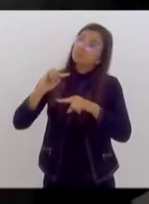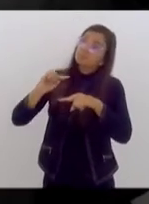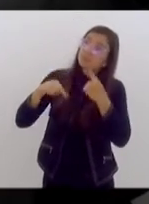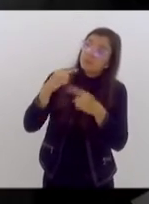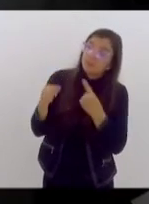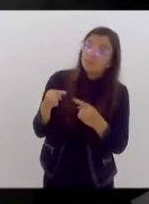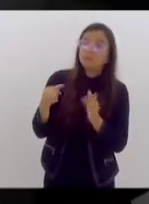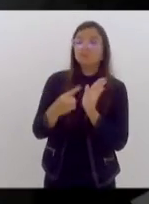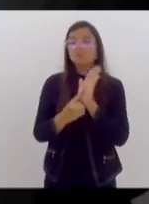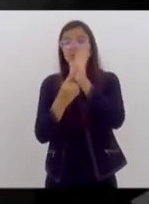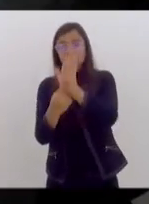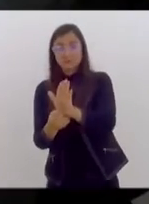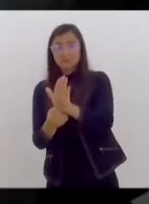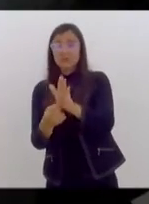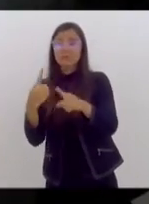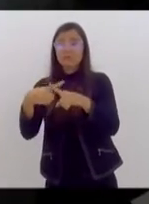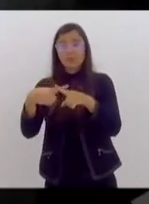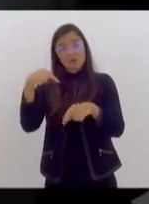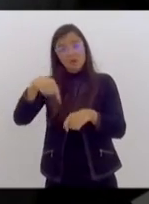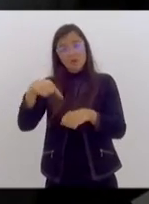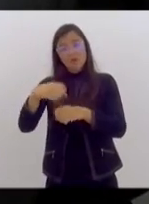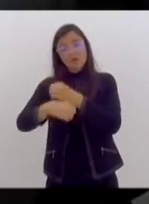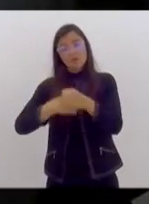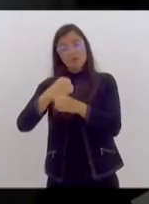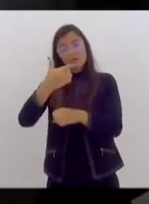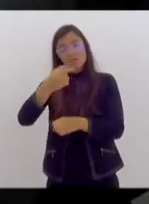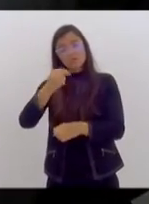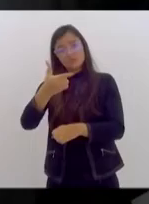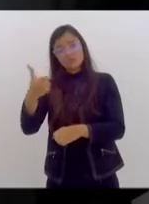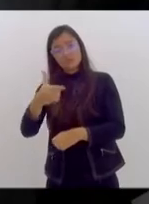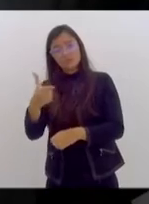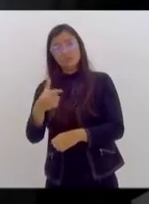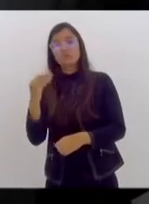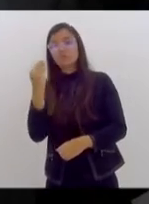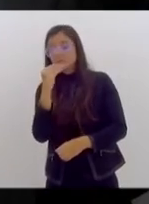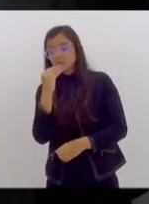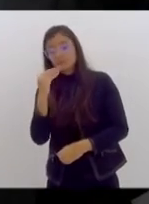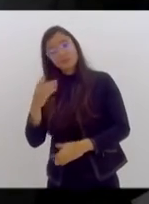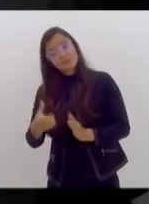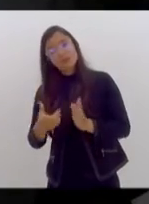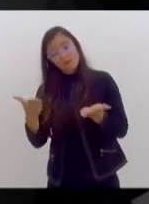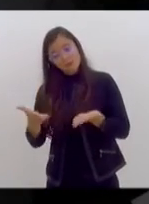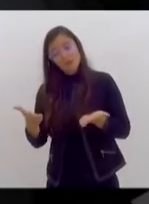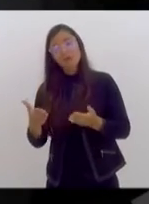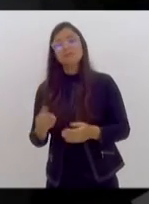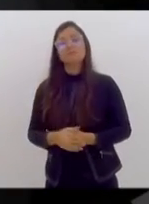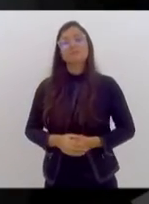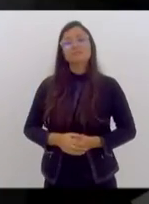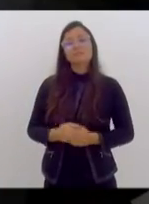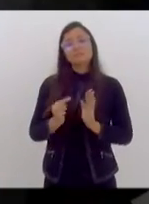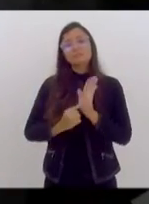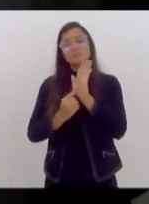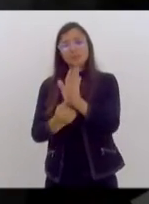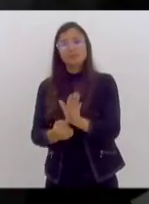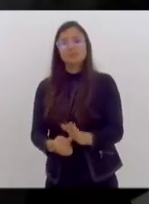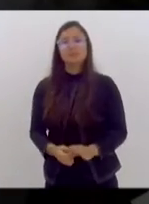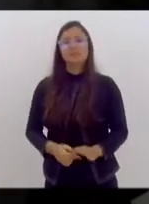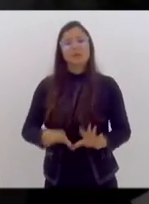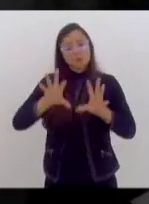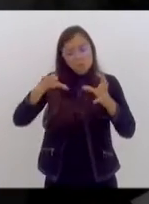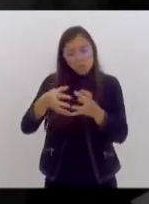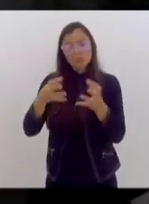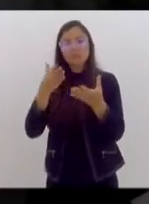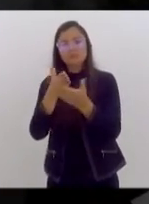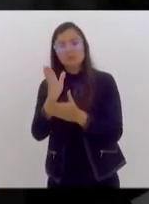na legislatura de 2022 os projetos lei com a composição aqui de toda toda CPI